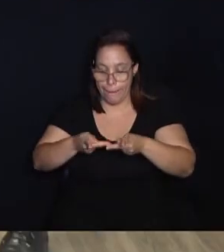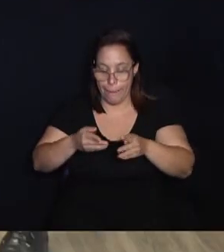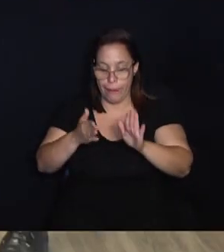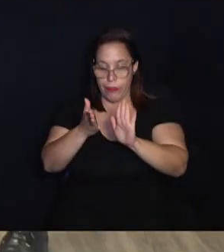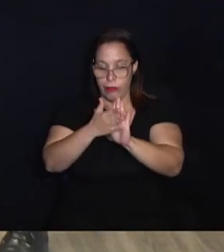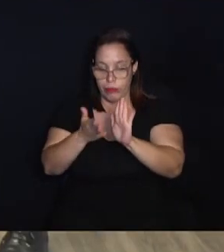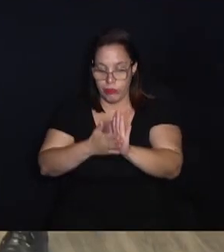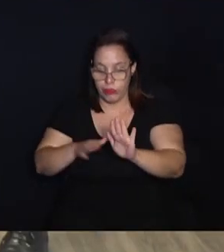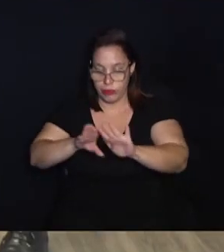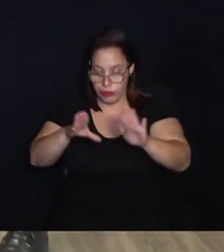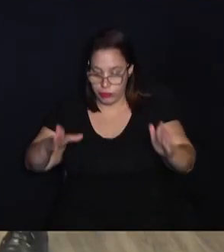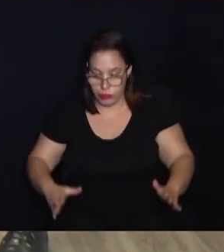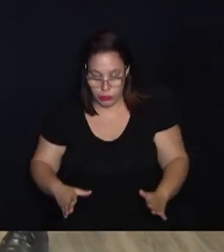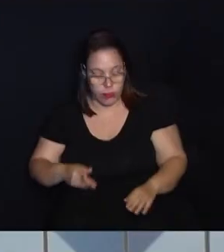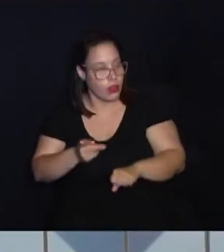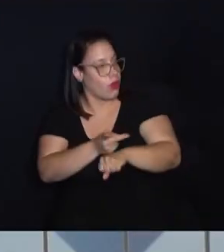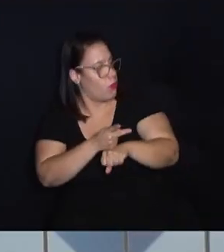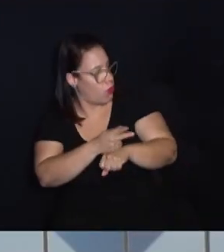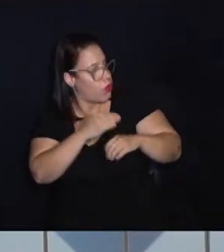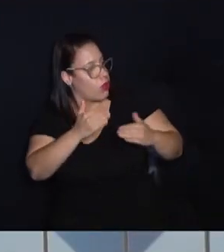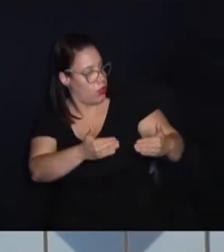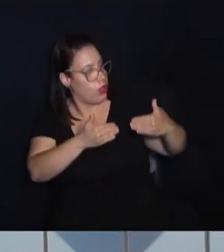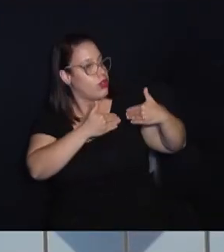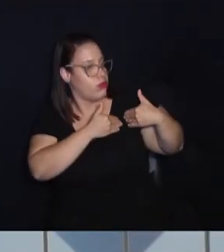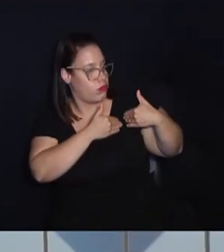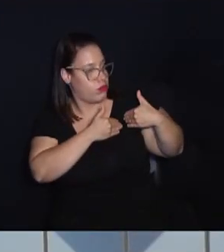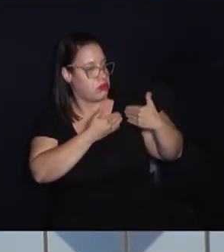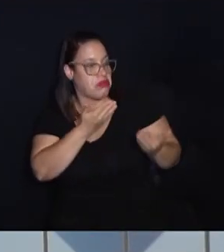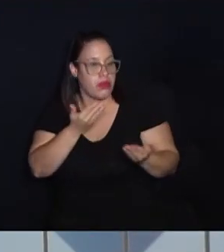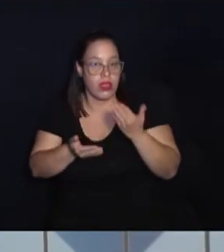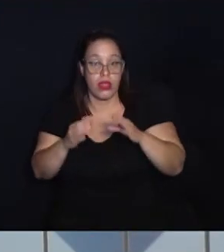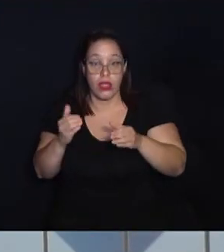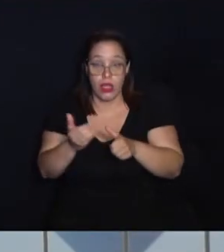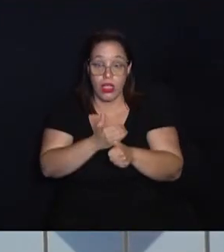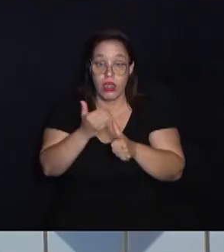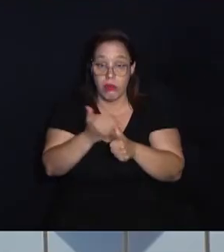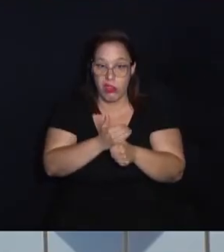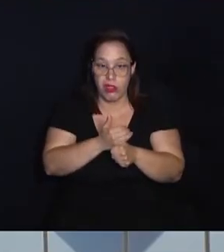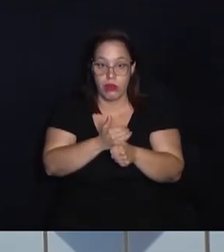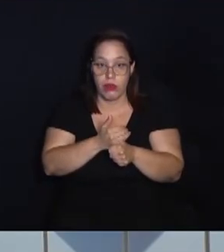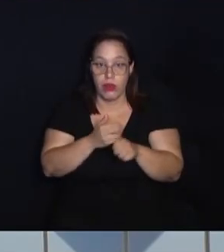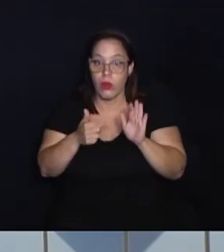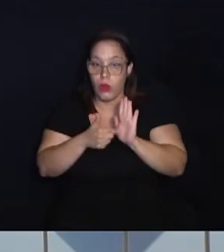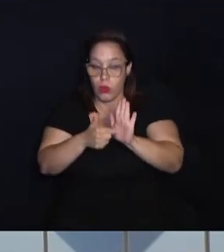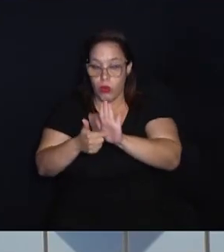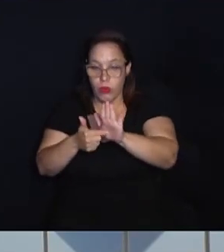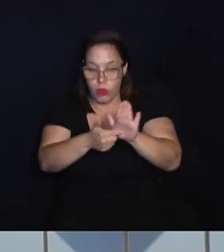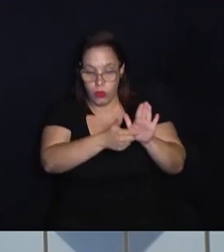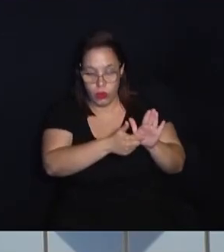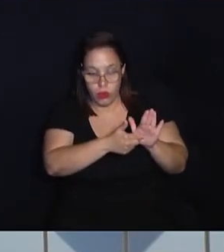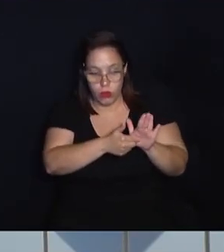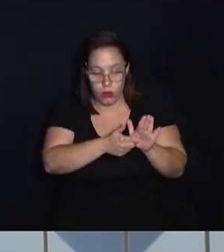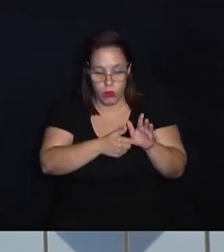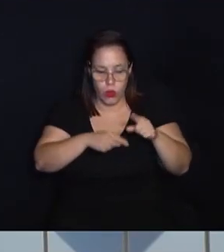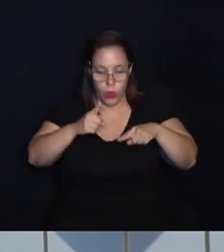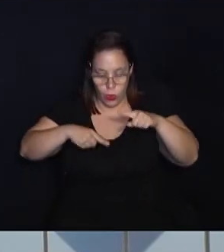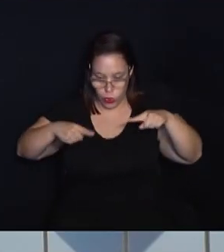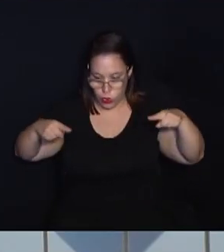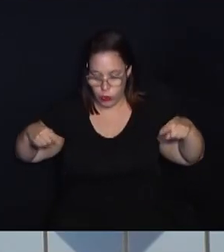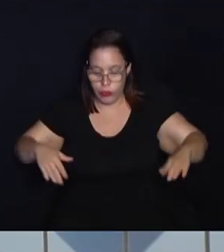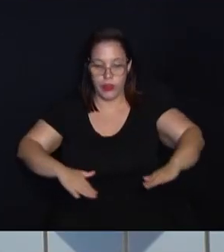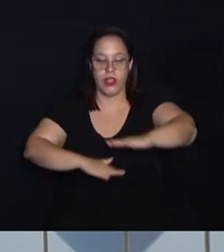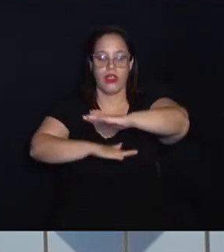da mesa, obviamente, a gente procurou respeitar a proporcionalidade das bancadas, né? Mostrando a pluralidade que é hoje a Câmara